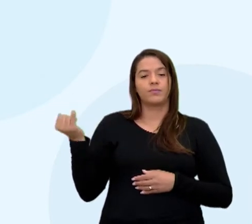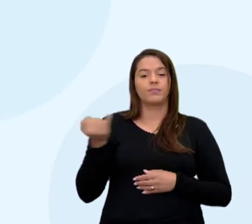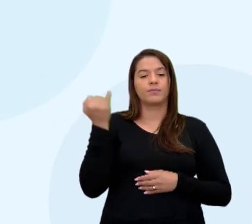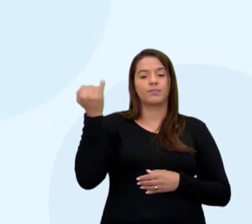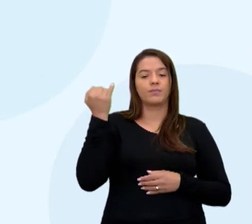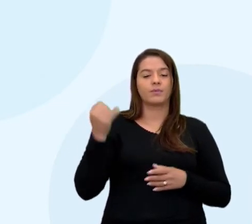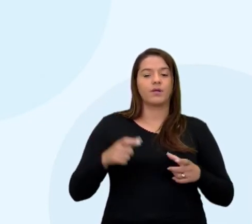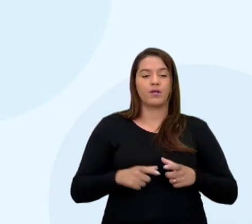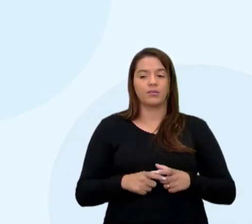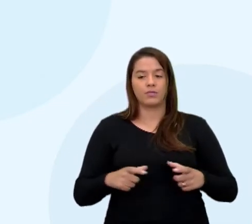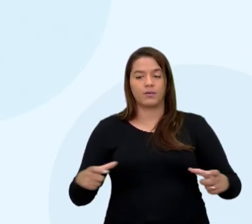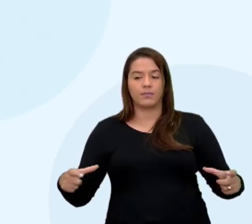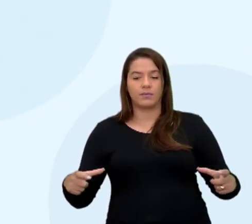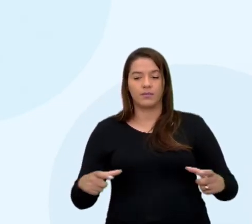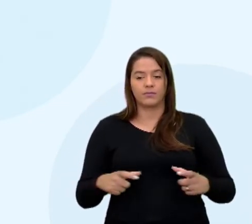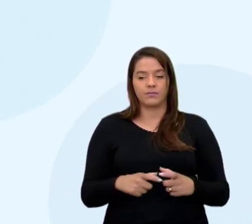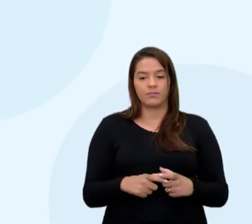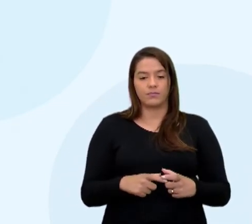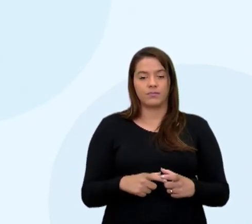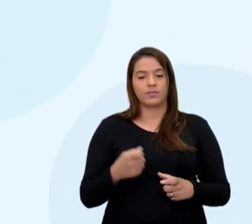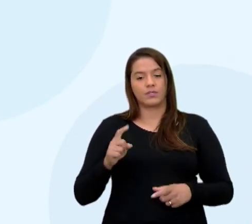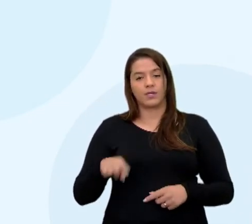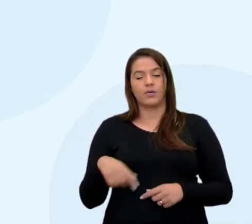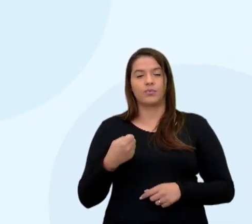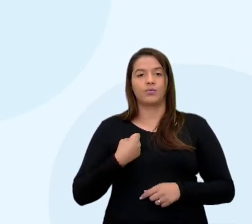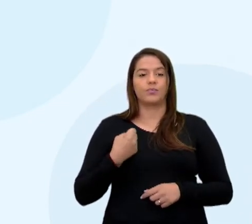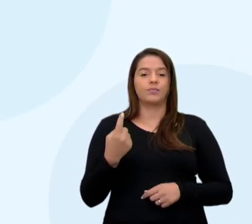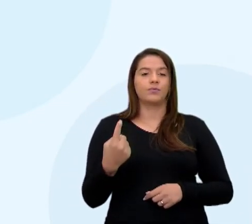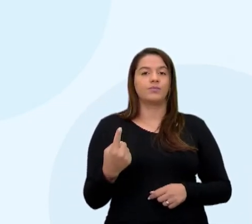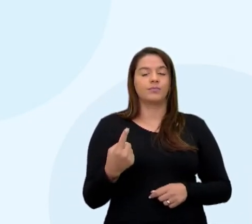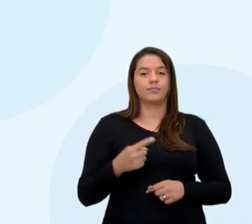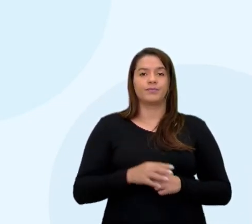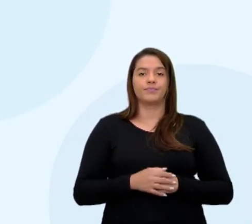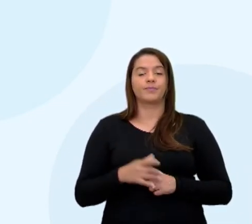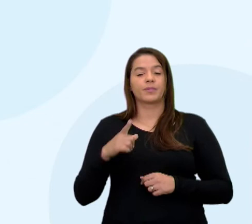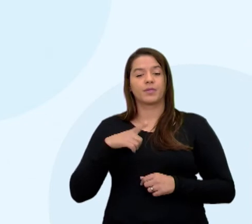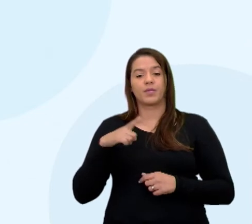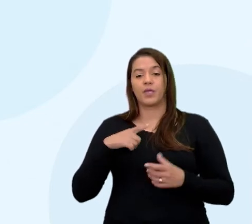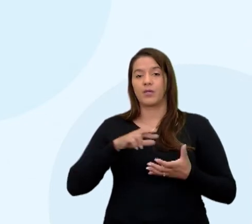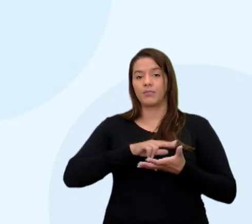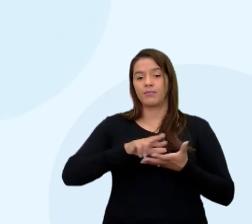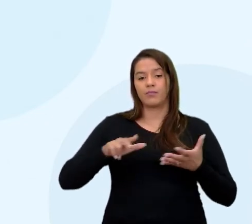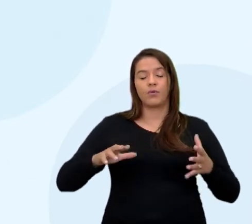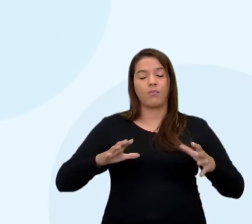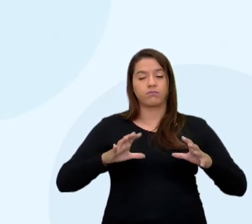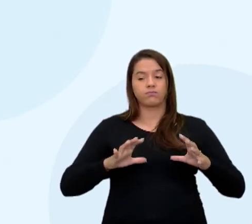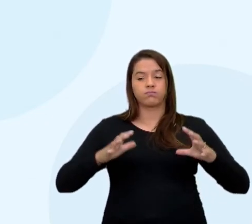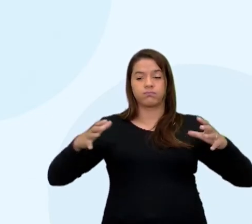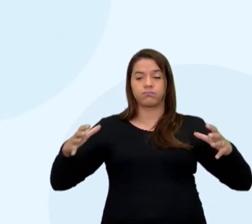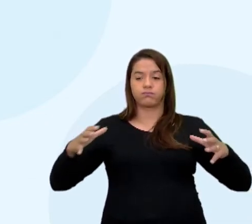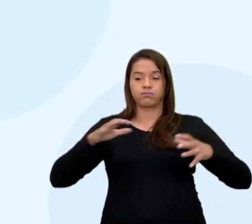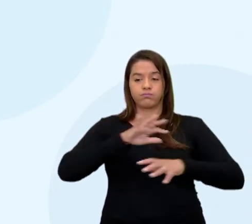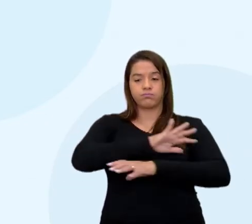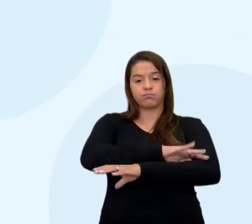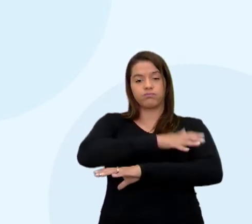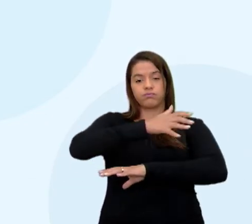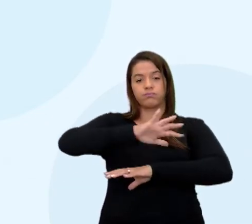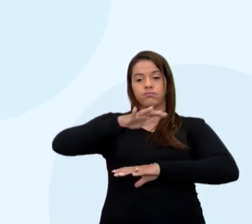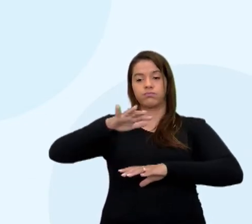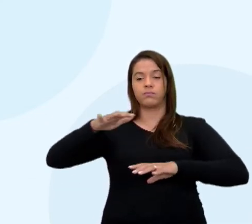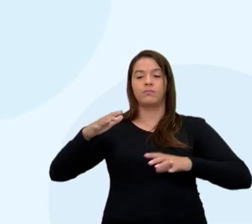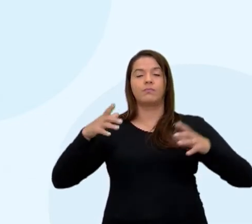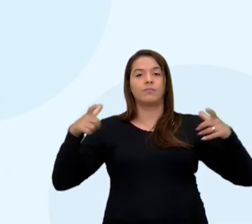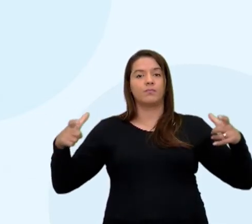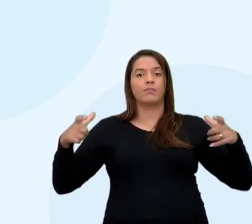câmara magmática, que está no número 1, né? Nós temos vulcões aí enormes, como no caso lá do Parque de Yellowstone, nos